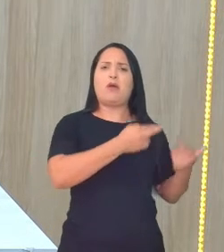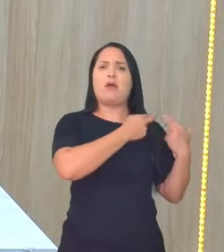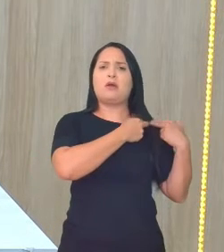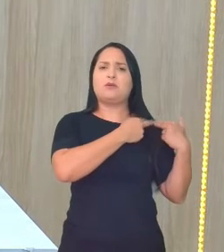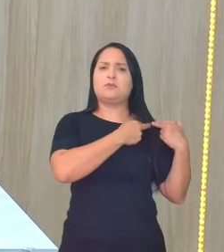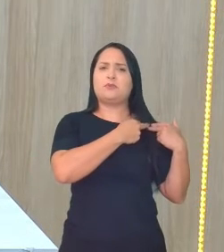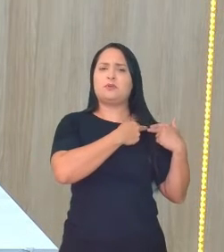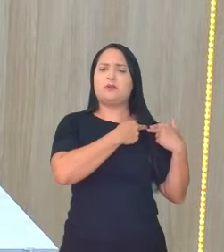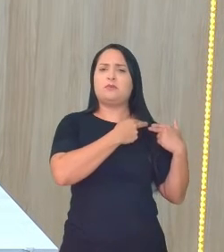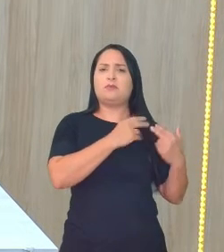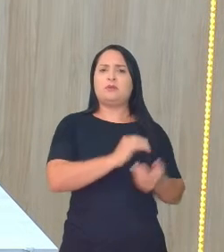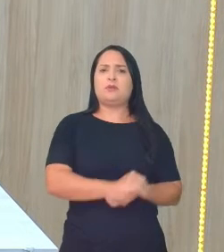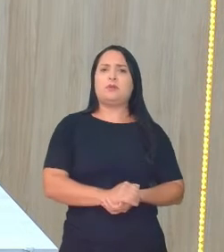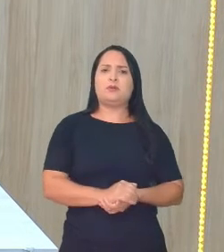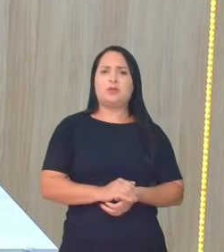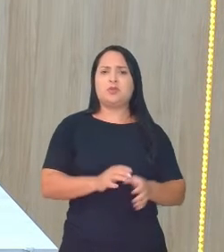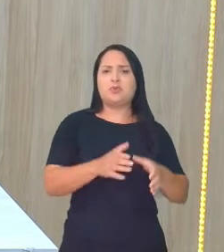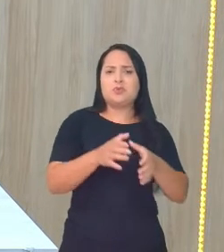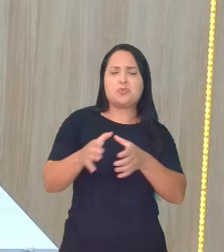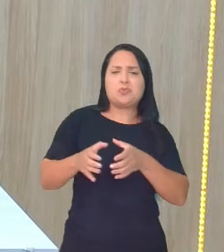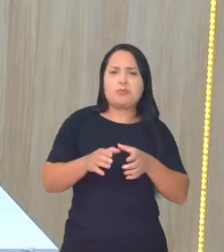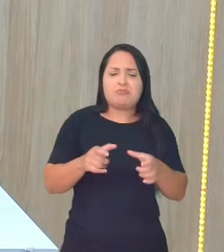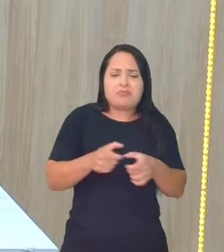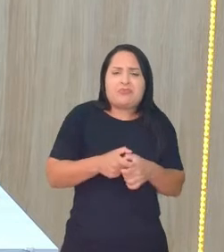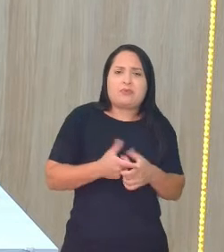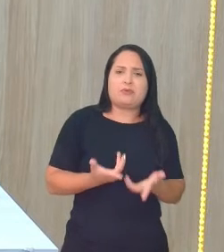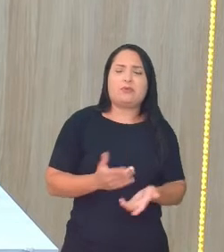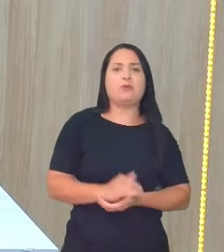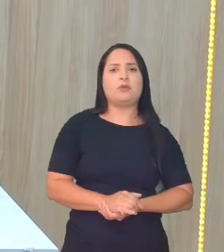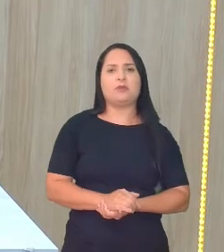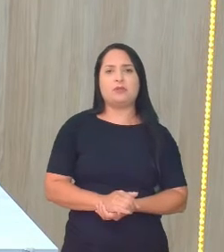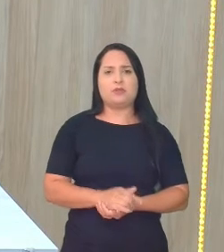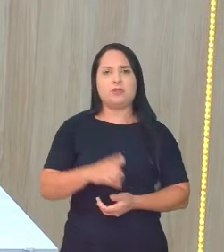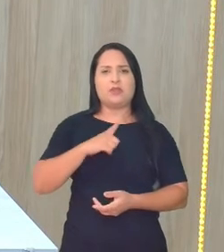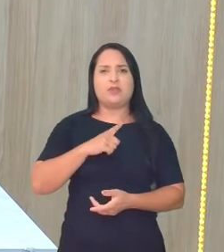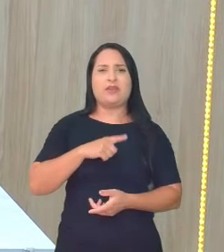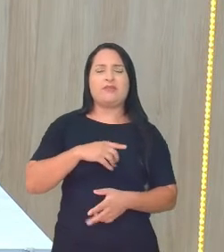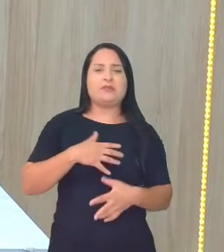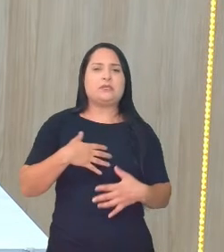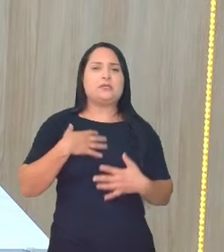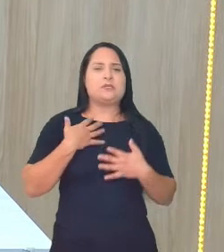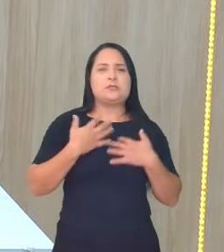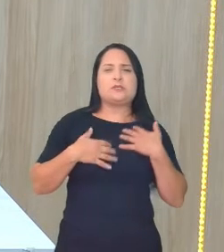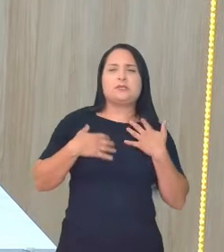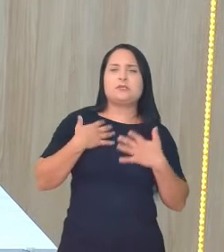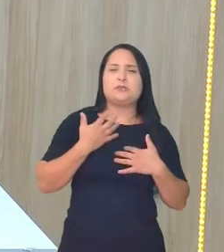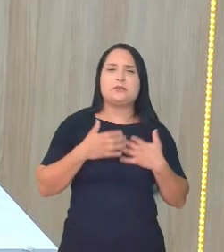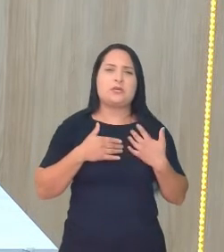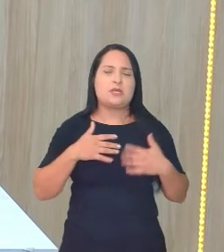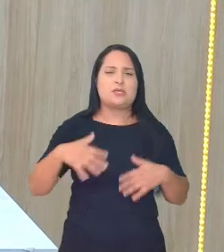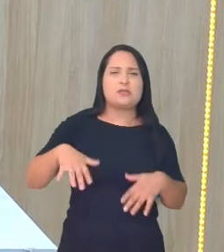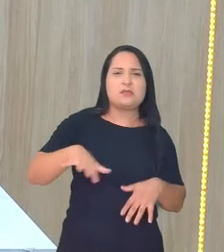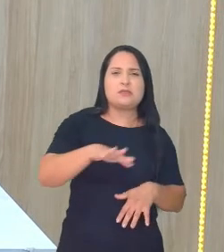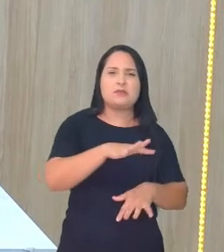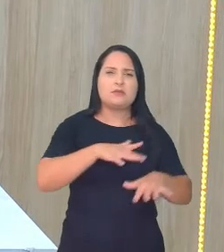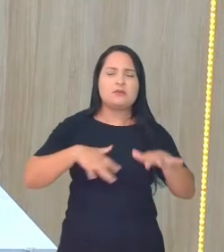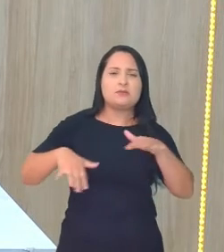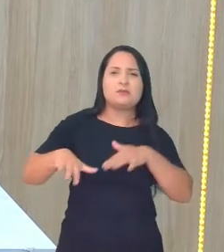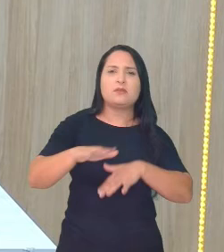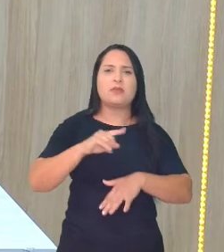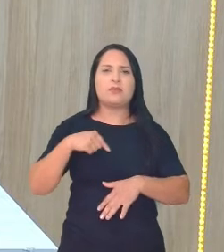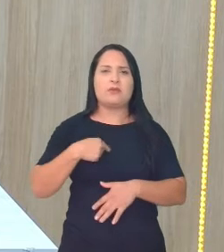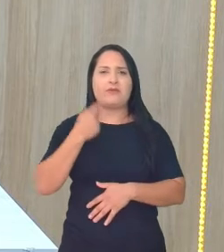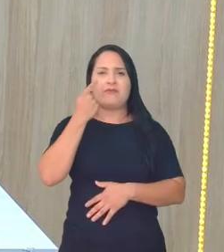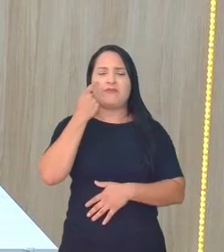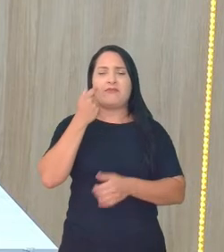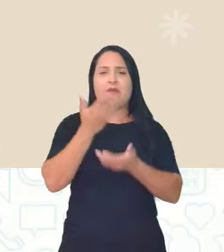de poucos grupos, né? Então, tudo isso causou inquietação, e uma dessas inquietações a gente pode ver